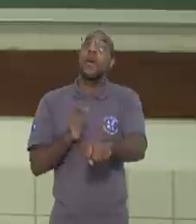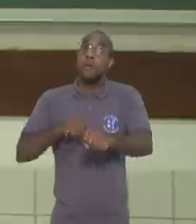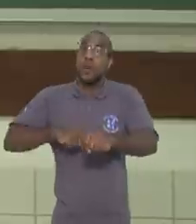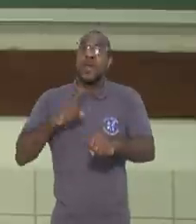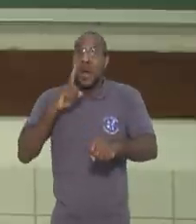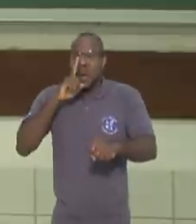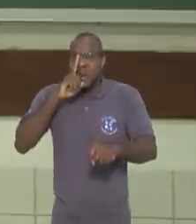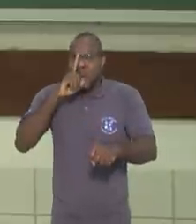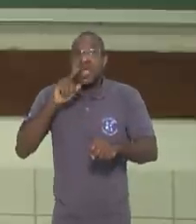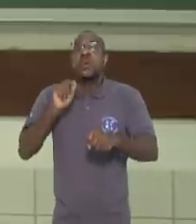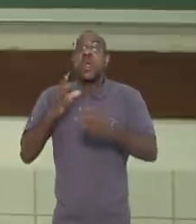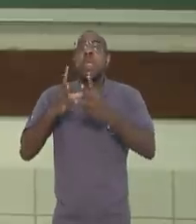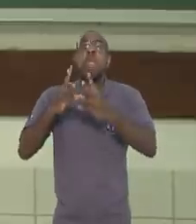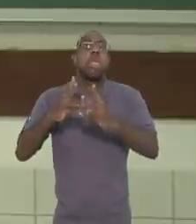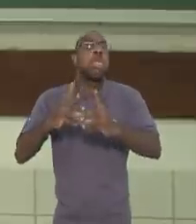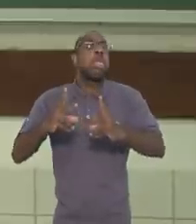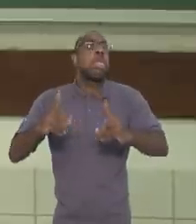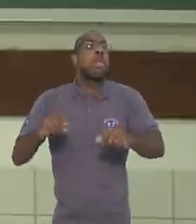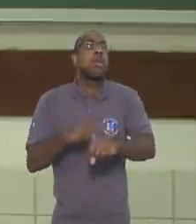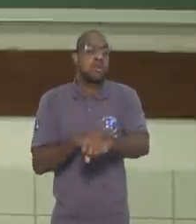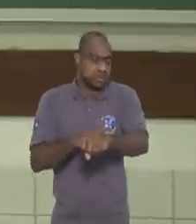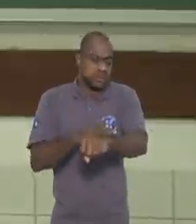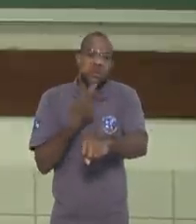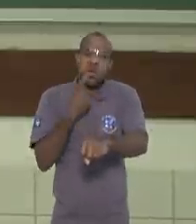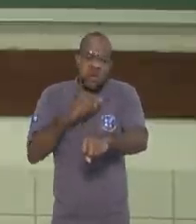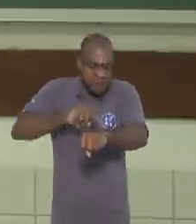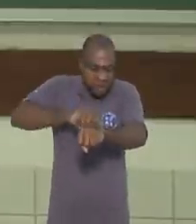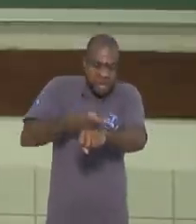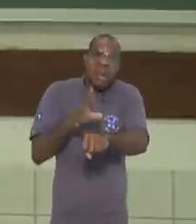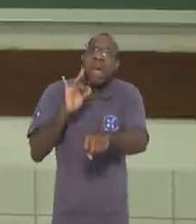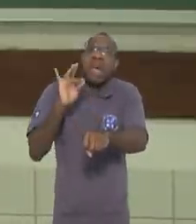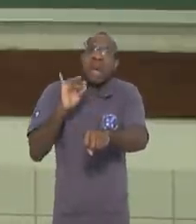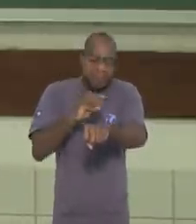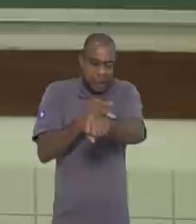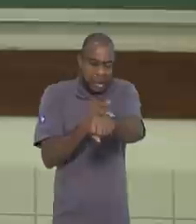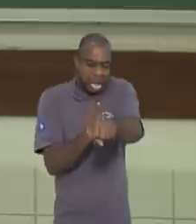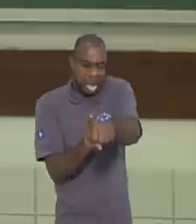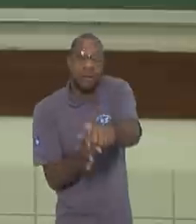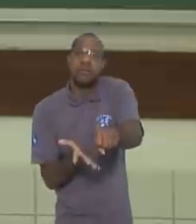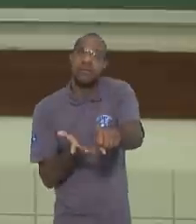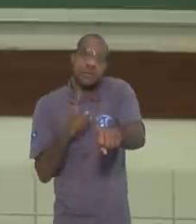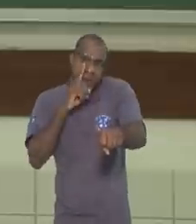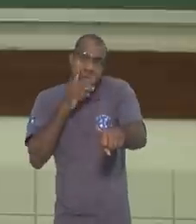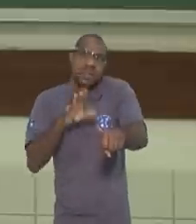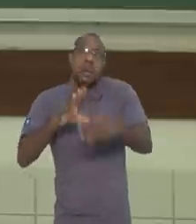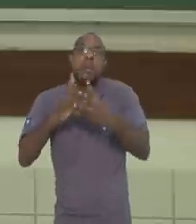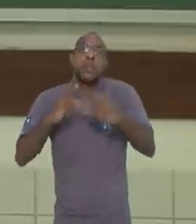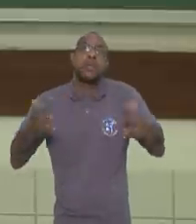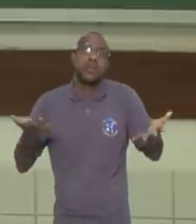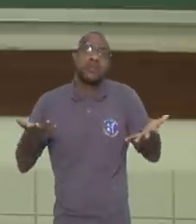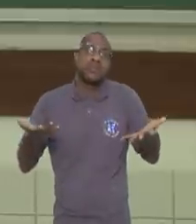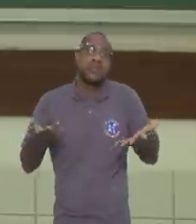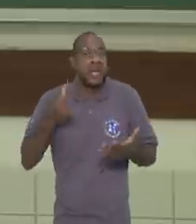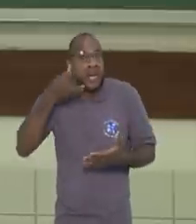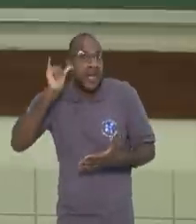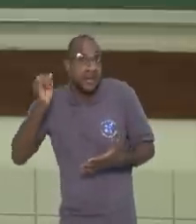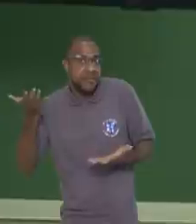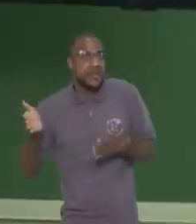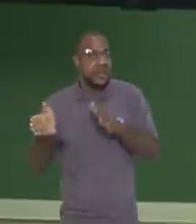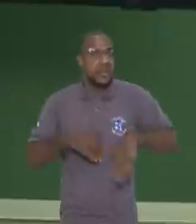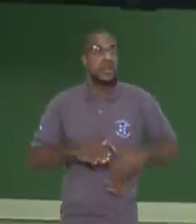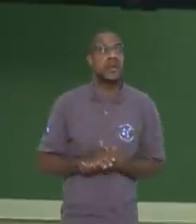dor do paciente e os custos, como está dizendo a reportagem. Olha que interessante isso aqui, gente. Então, como é que funciona? A tilápia funciona como um